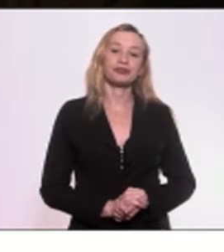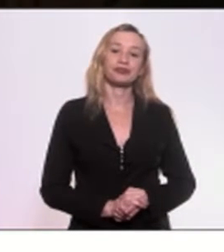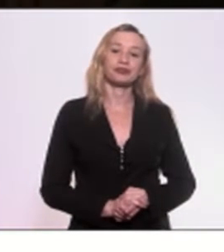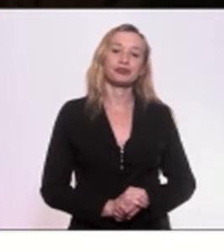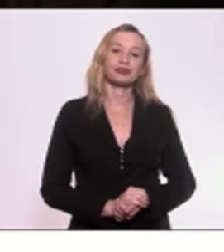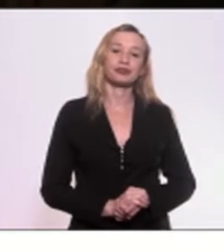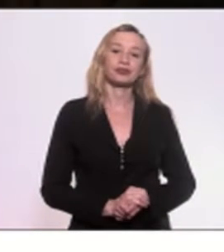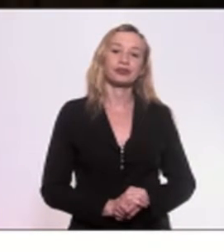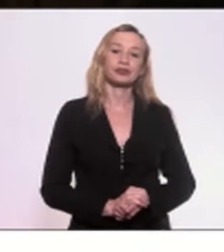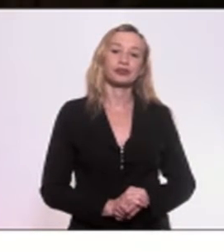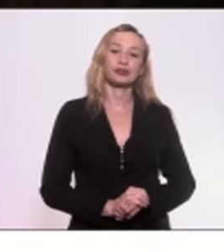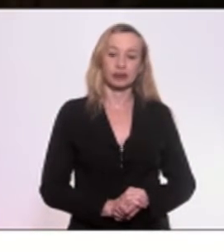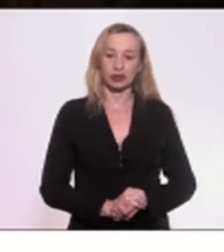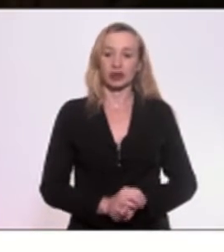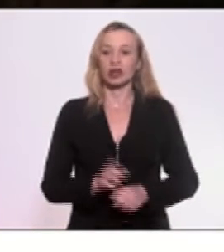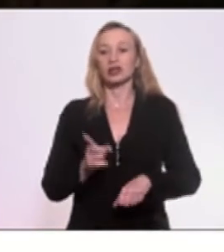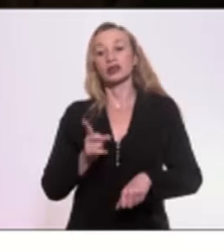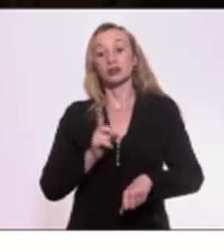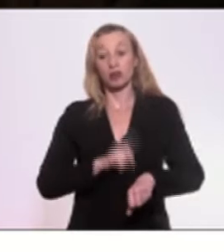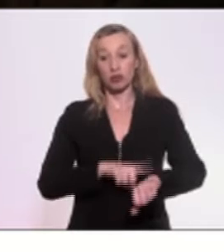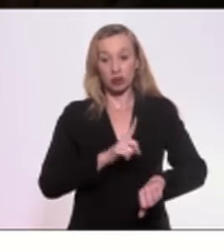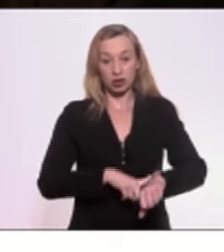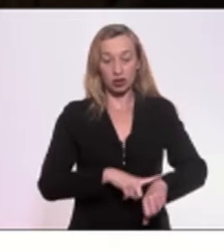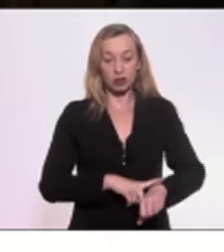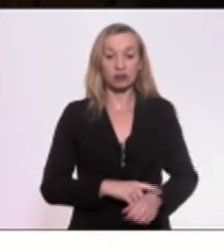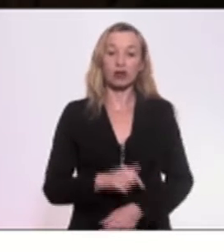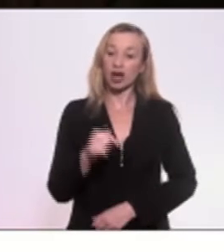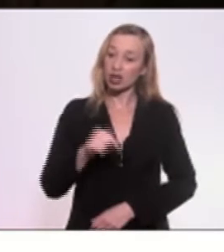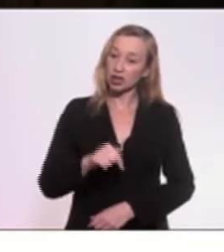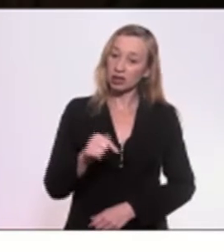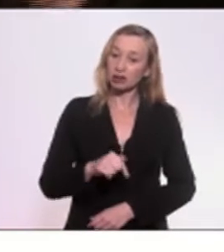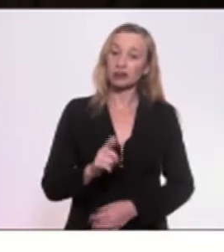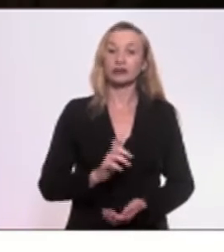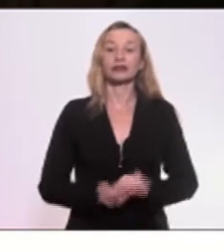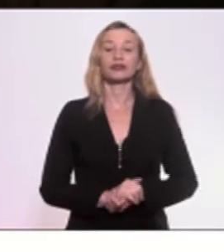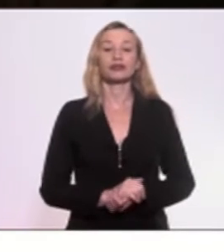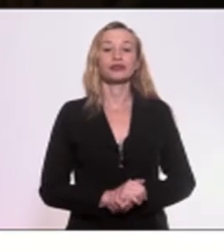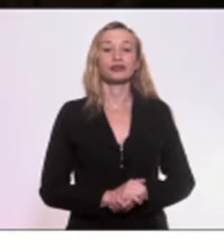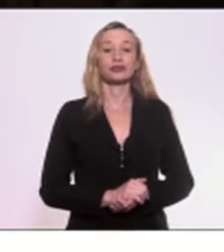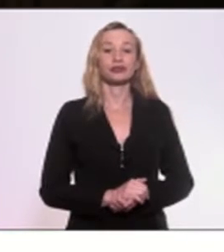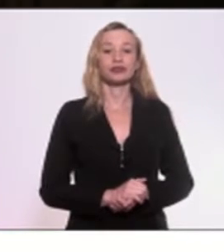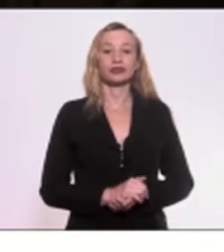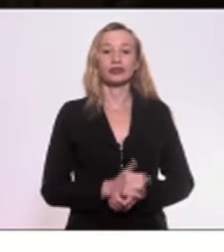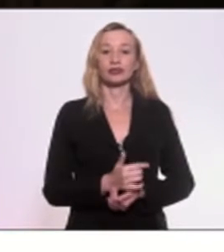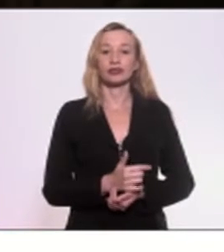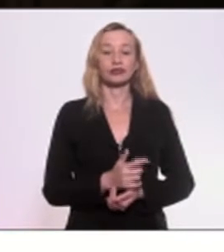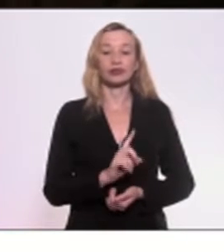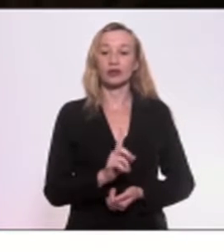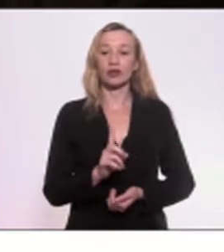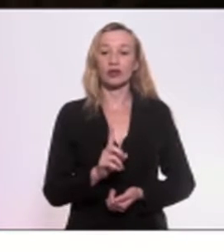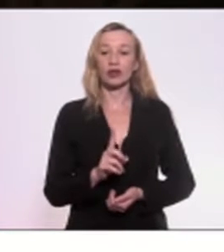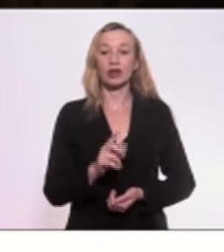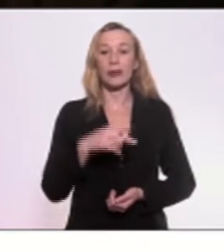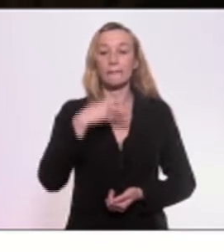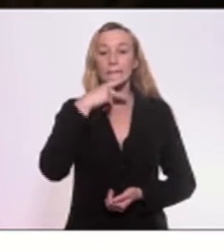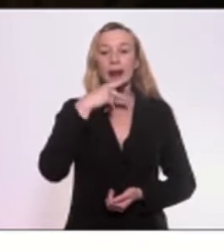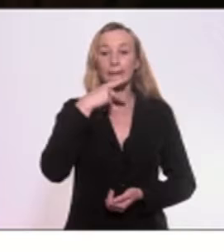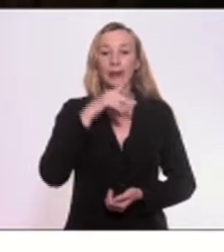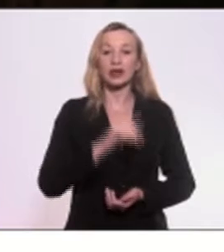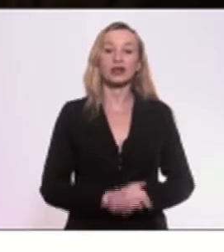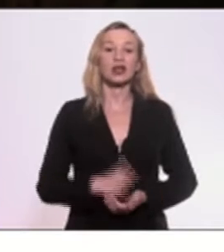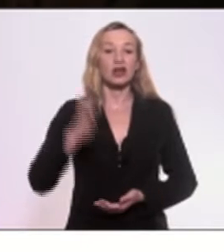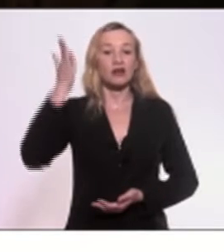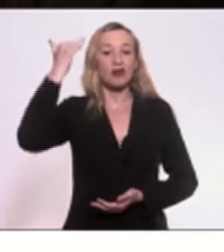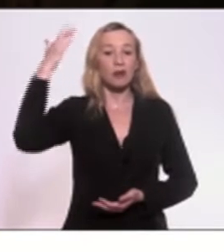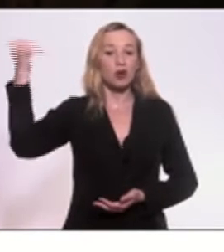Claro que nesta época aqui ainda não era parlamento, era a famosa,